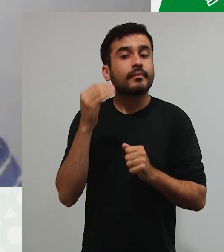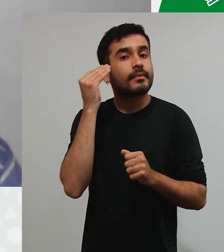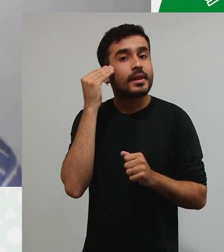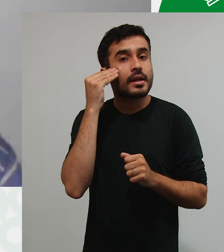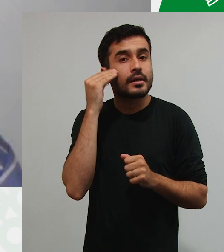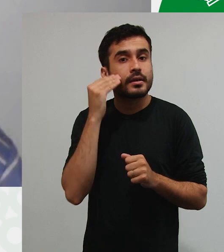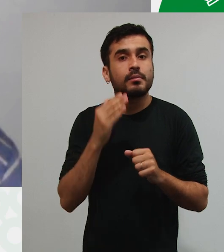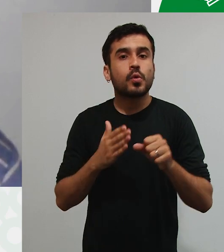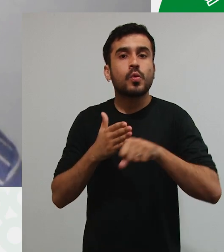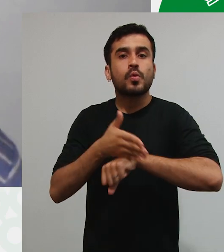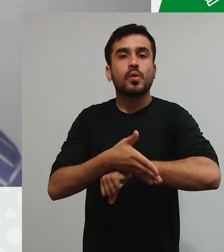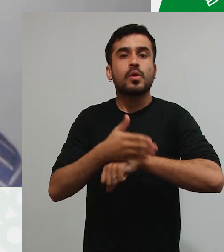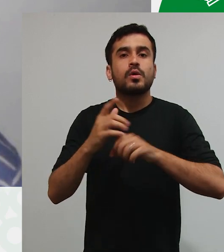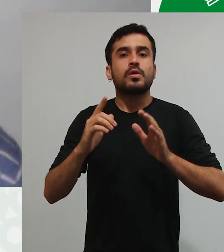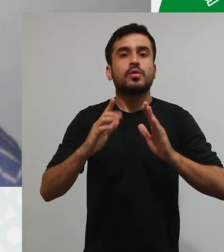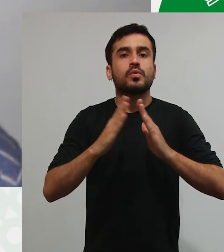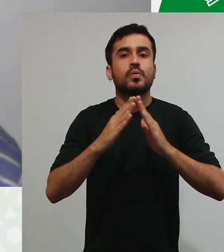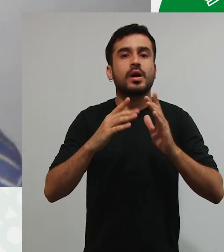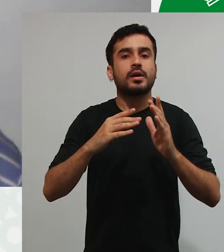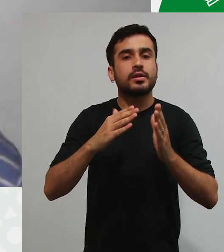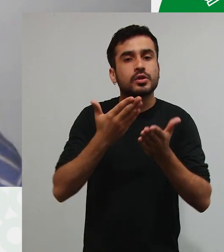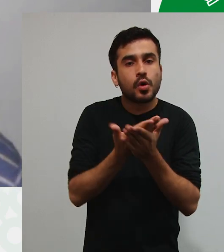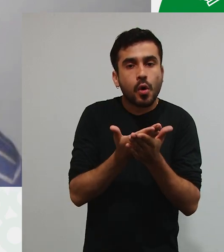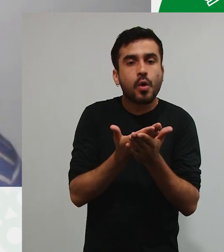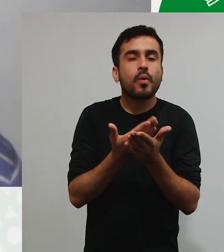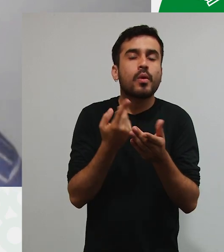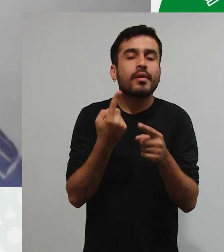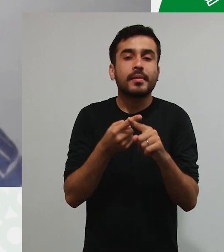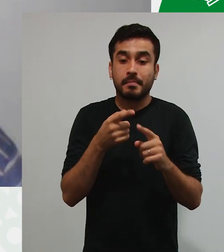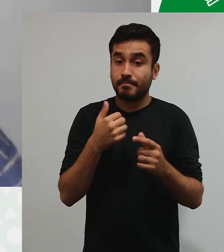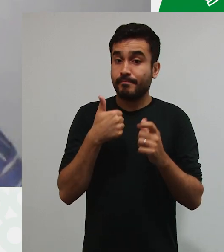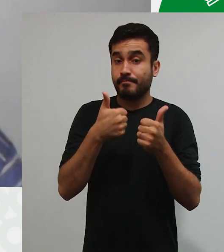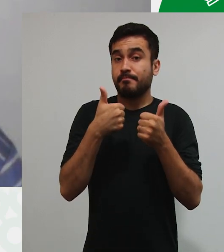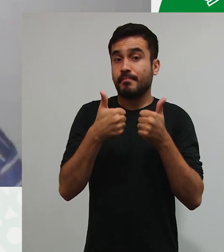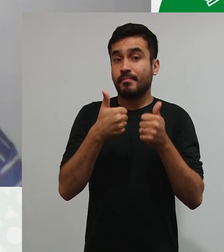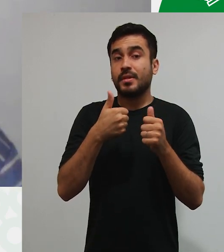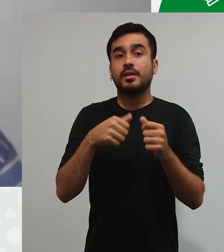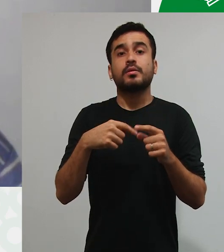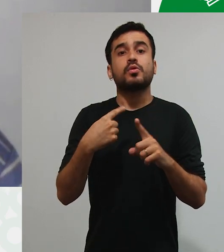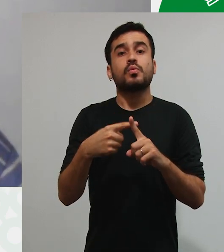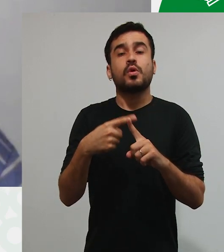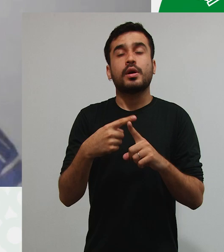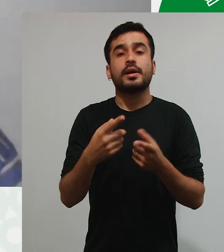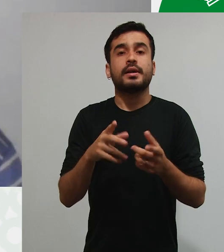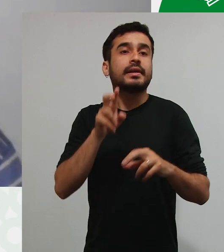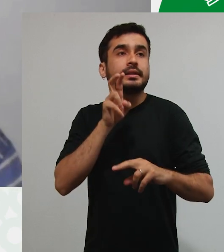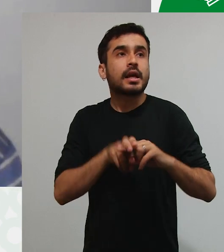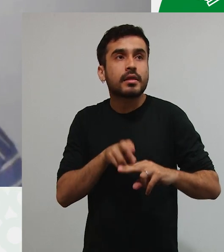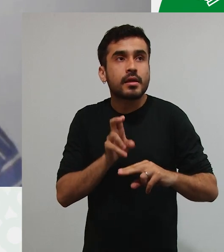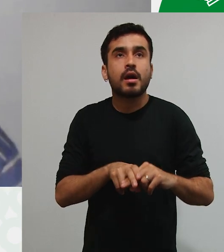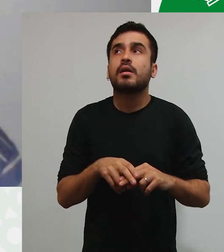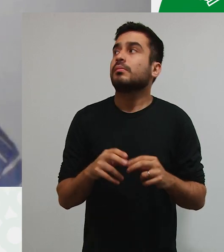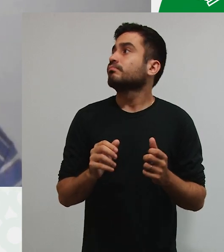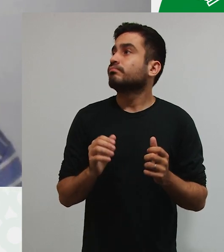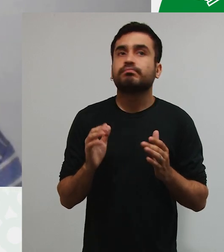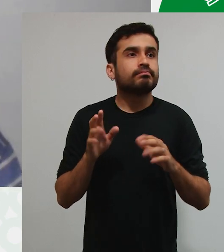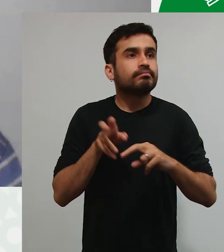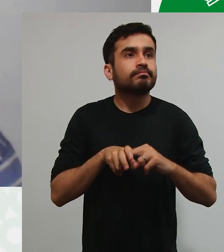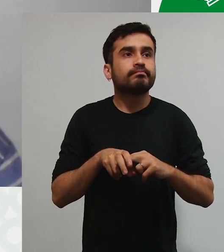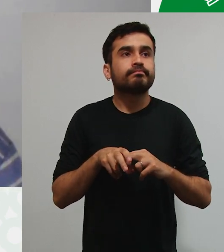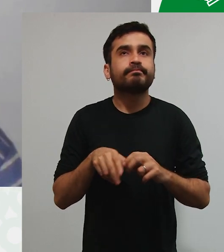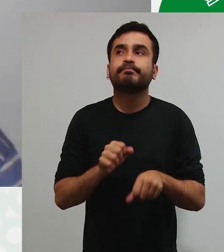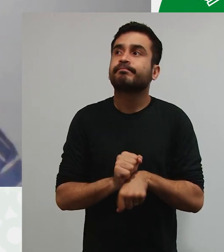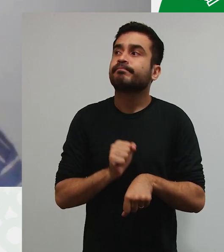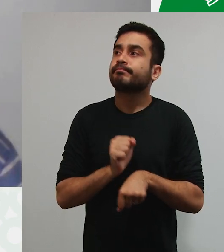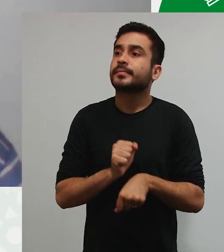tempo, isso é trabalhar o tempo e o espaço. Ou seja, isso é ir trabalhando junto com